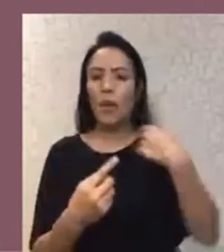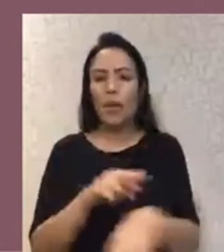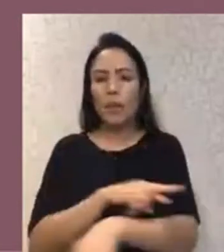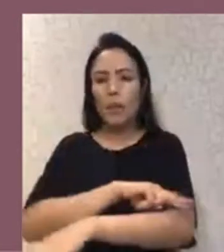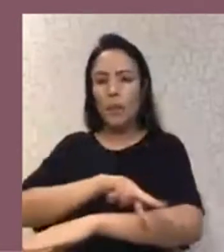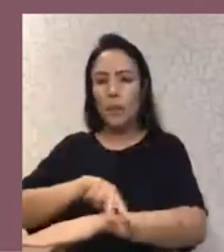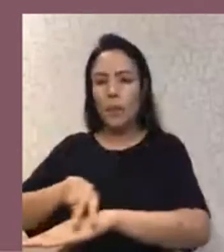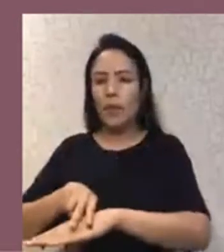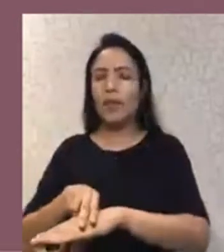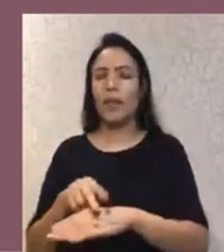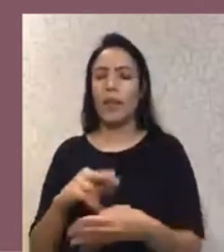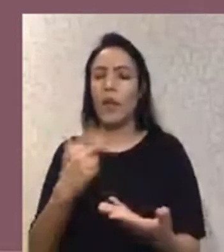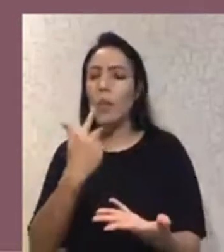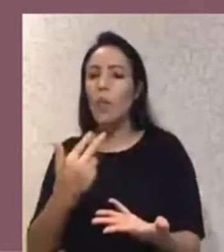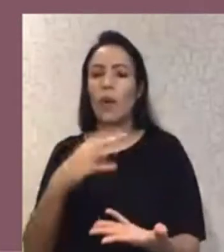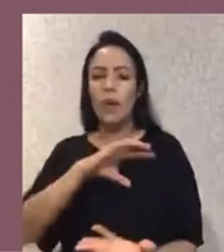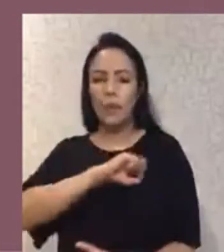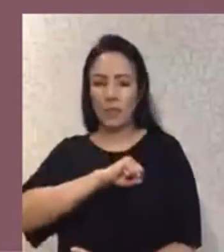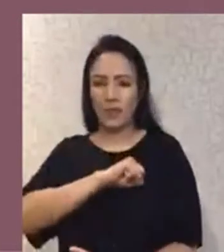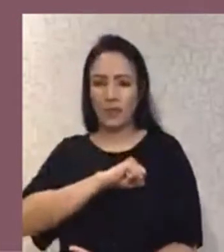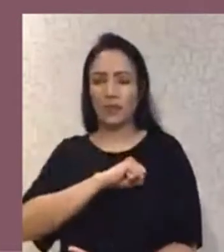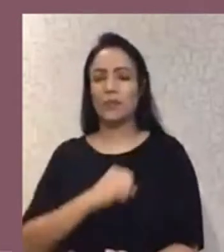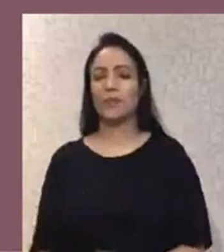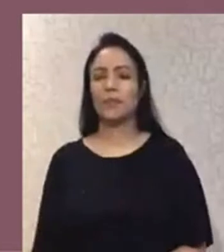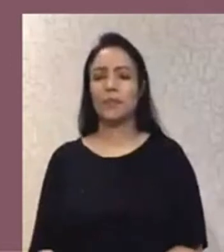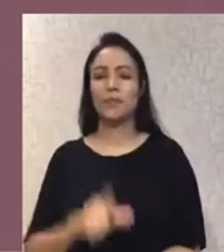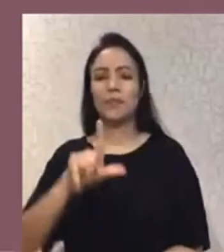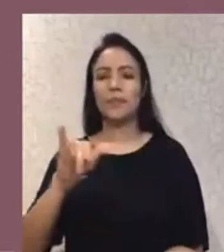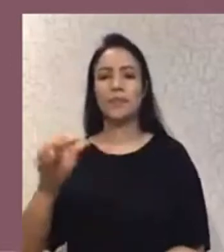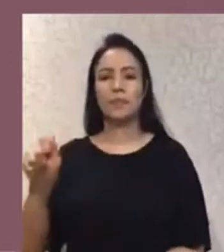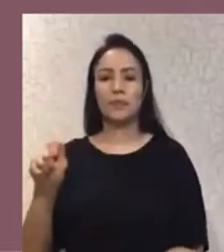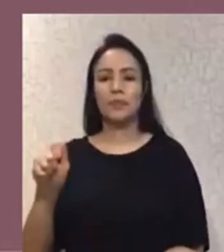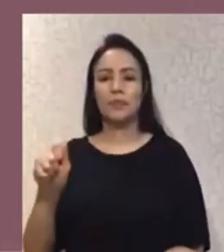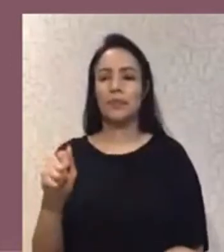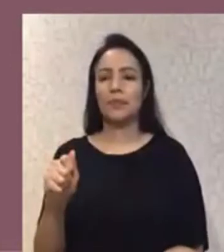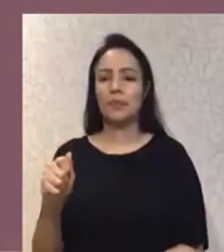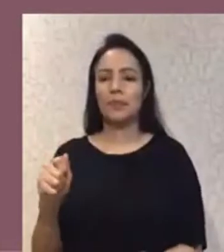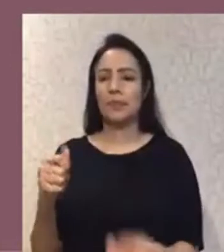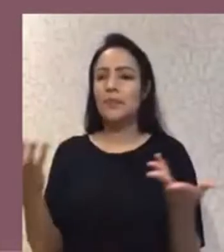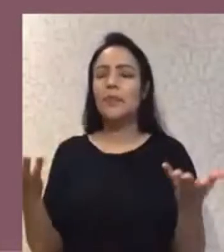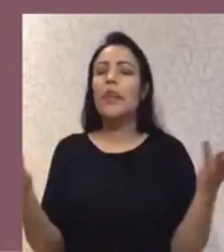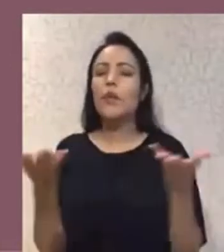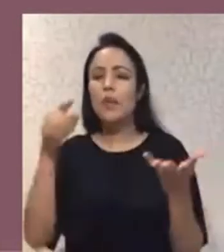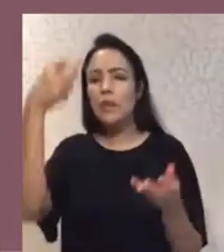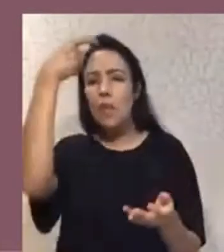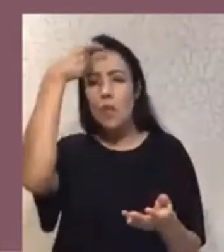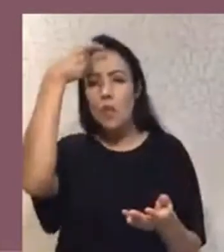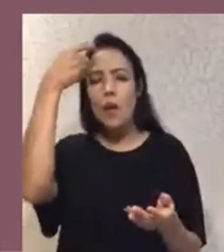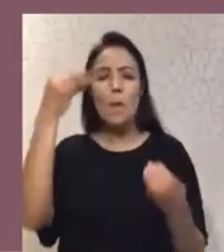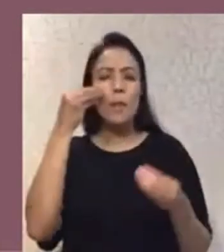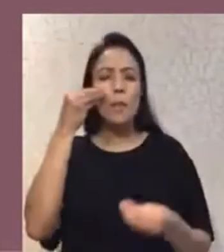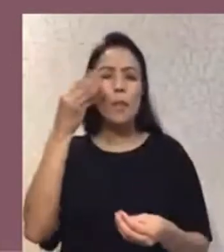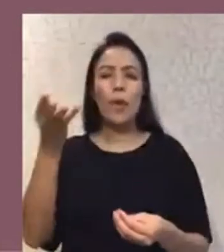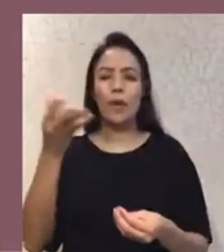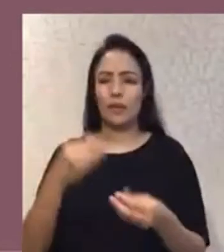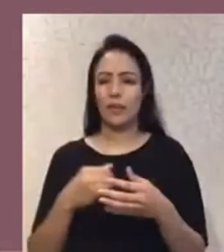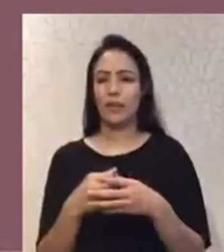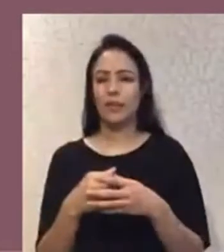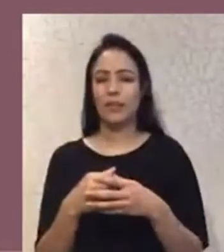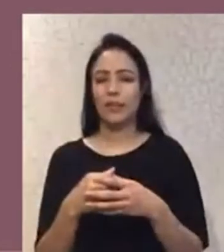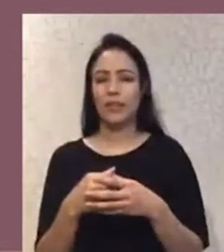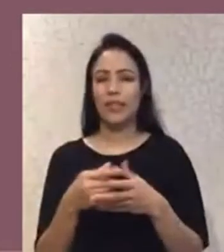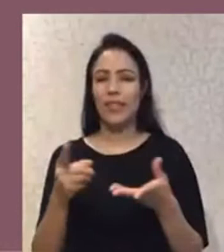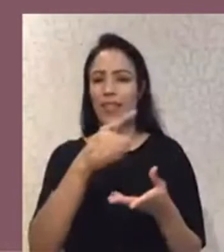Amor. Lia, sob a luz de um conceito apresentado pela carinhosa